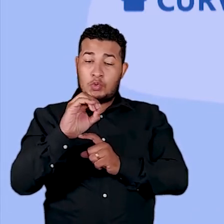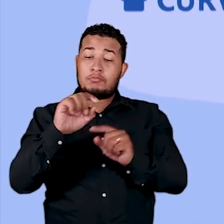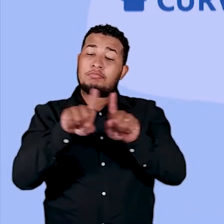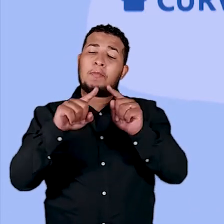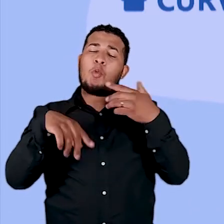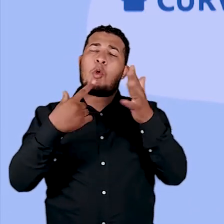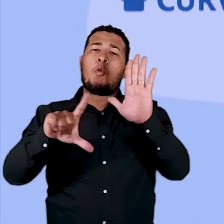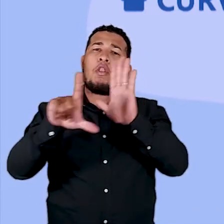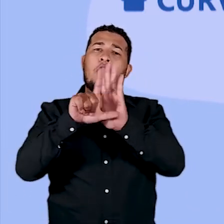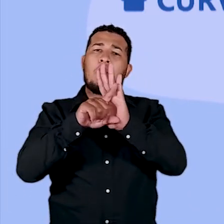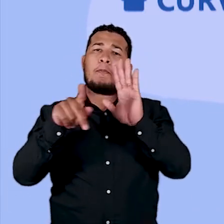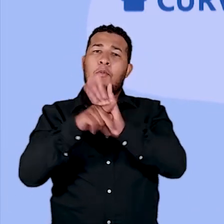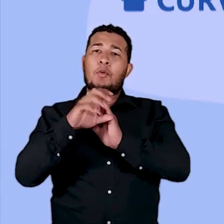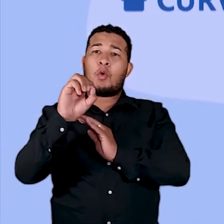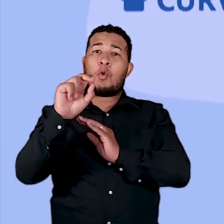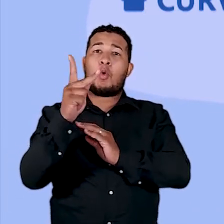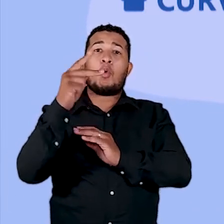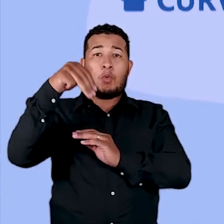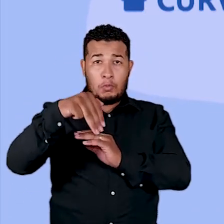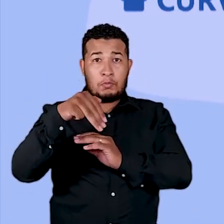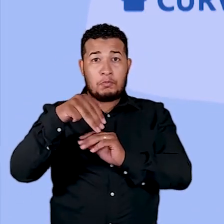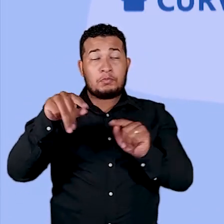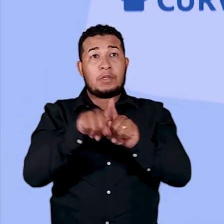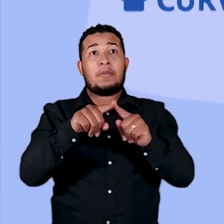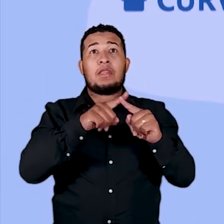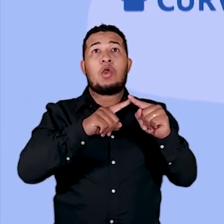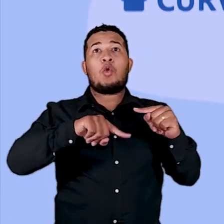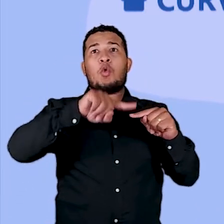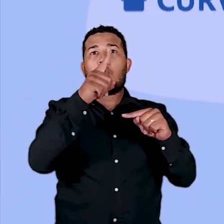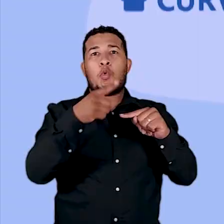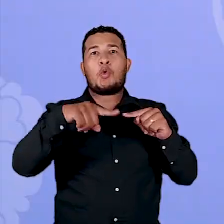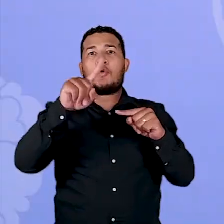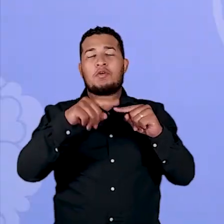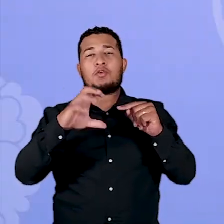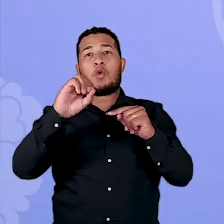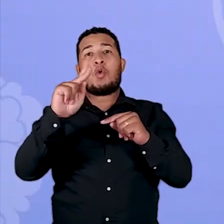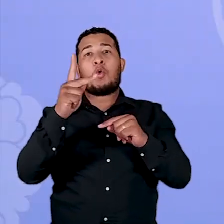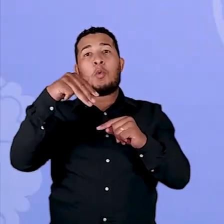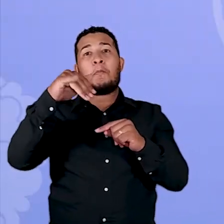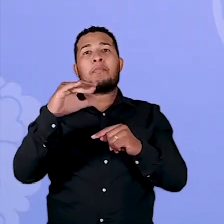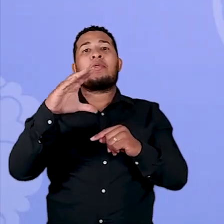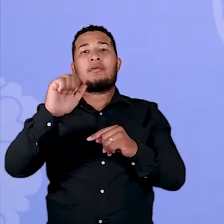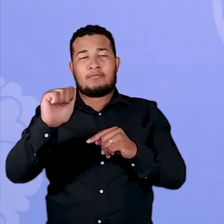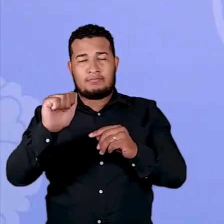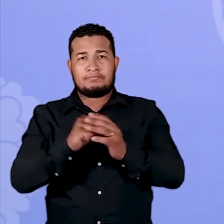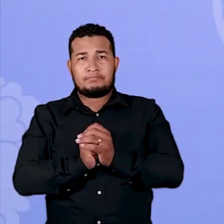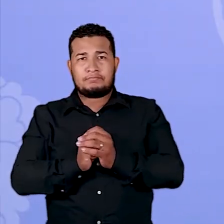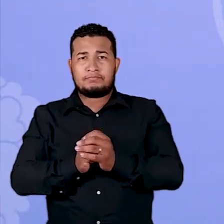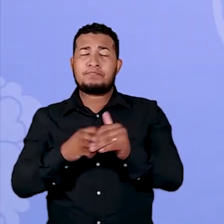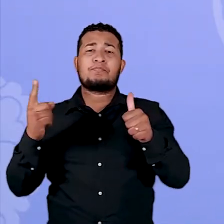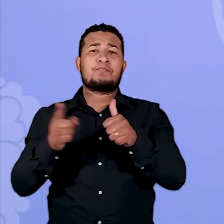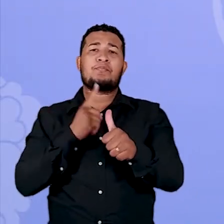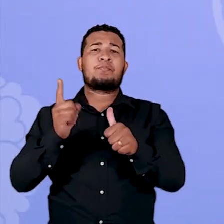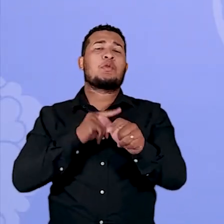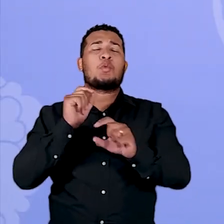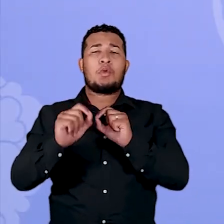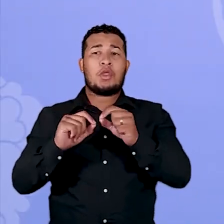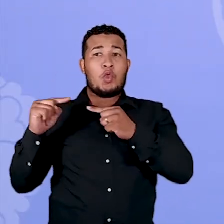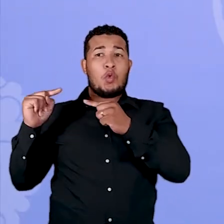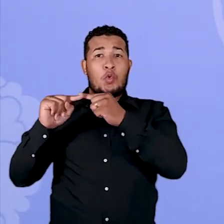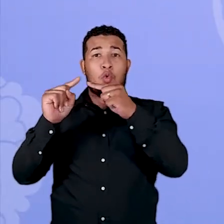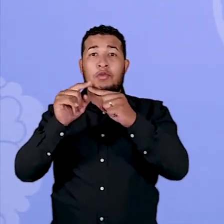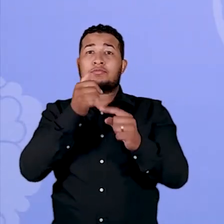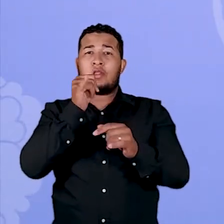a ideia da aula de hoje, e por fim falaremos aí sobre as curvas ômicas. Dentro disso tudo, vamos iniciar aí falando primeiramente o